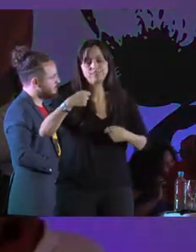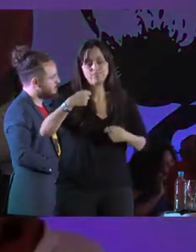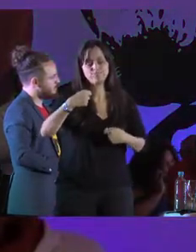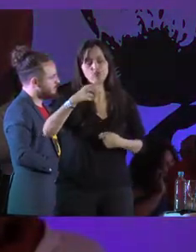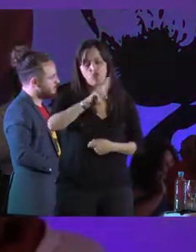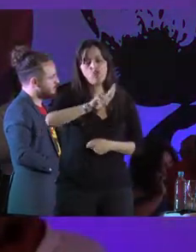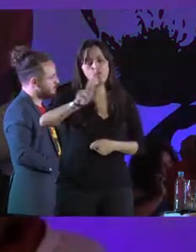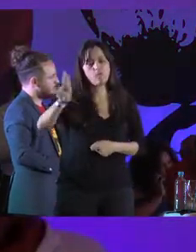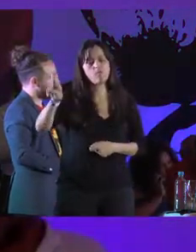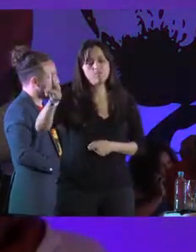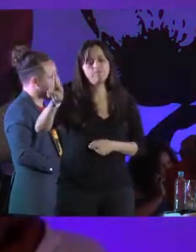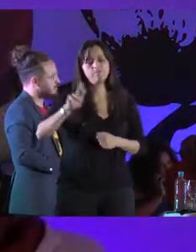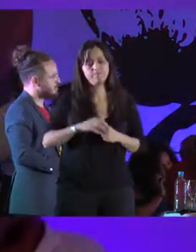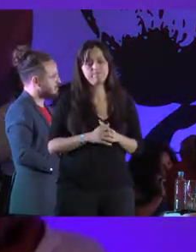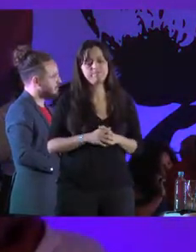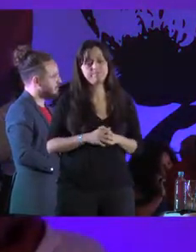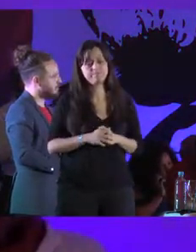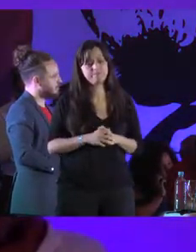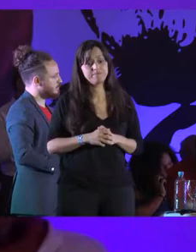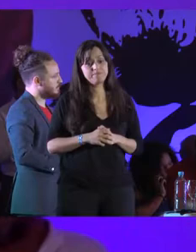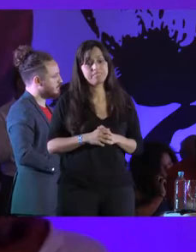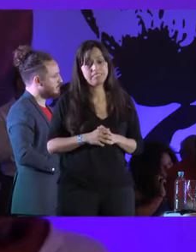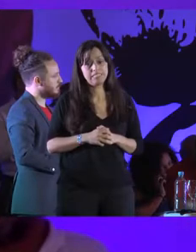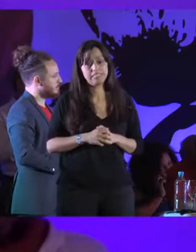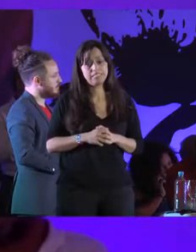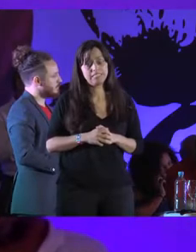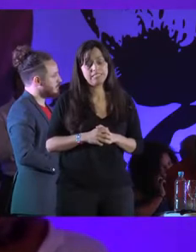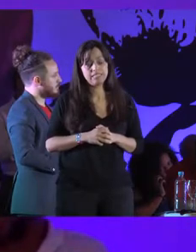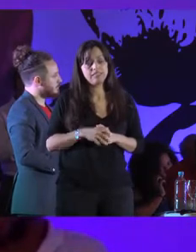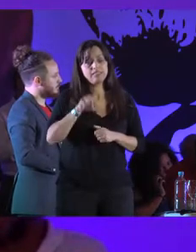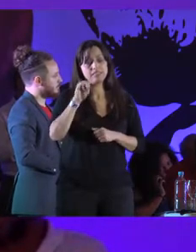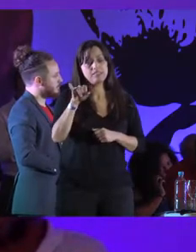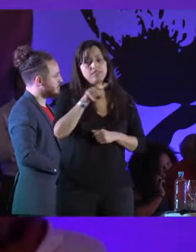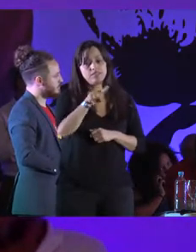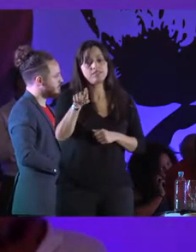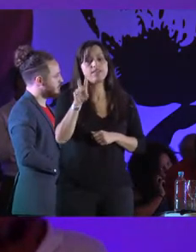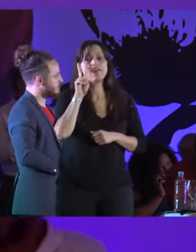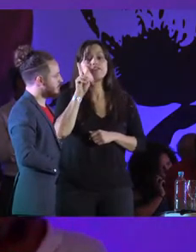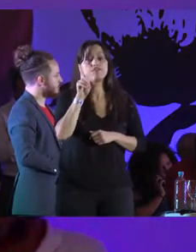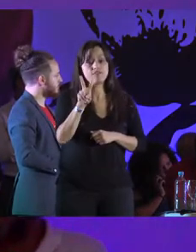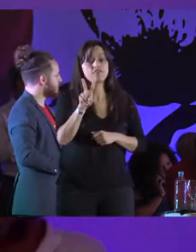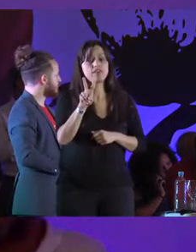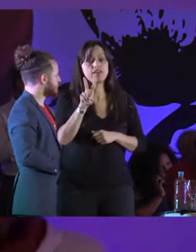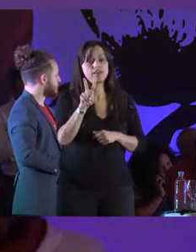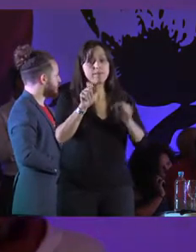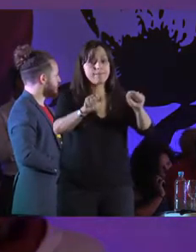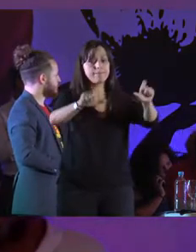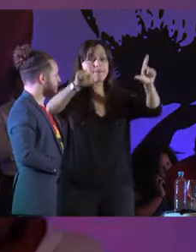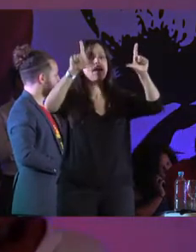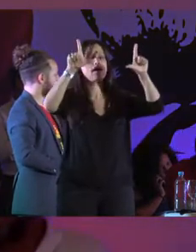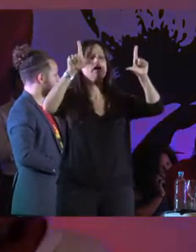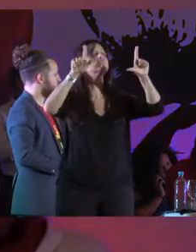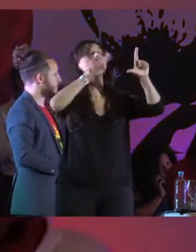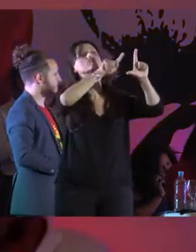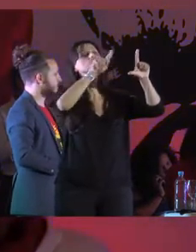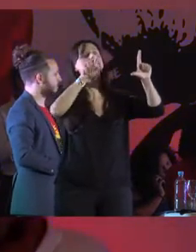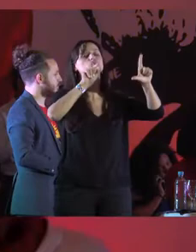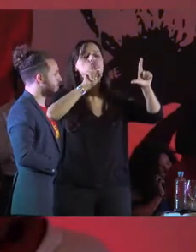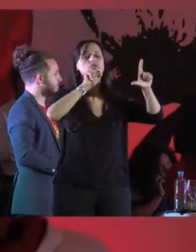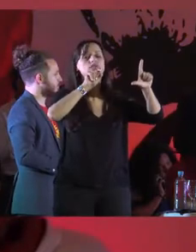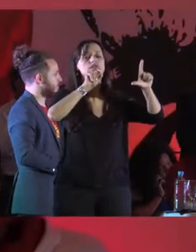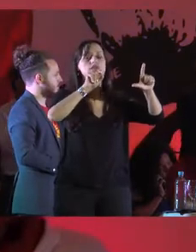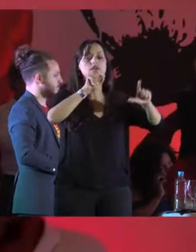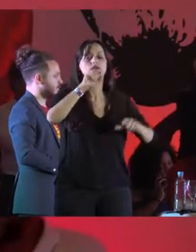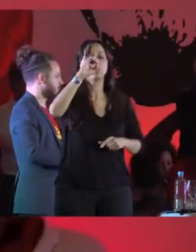vocês verem aquela plaquinha escrita Optei, foi ele que criou o nosso